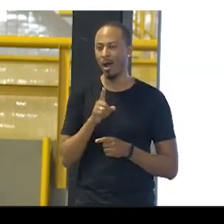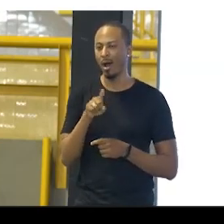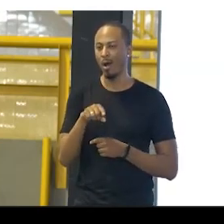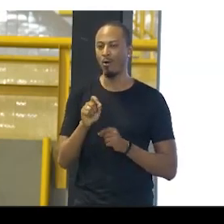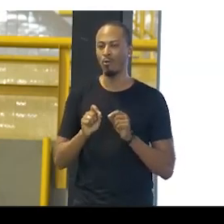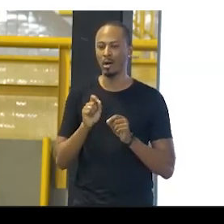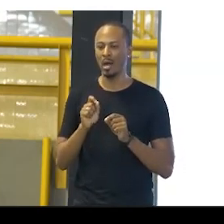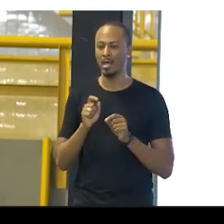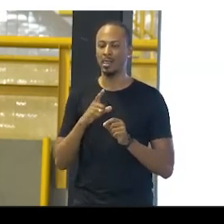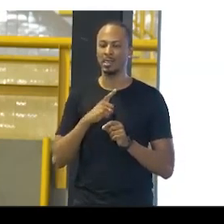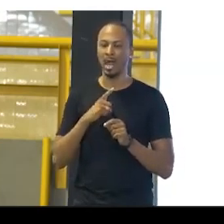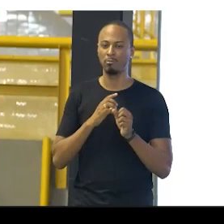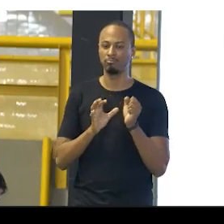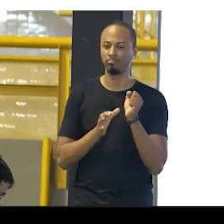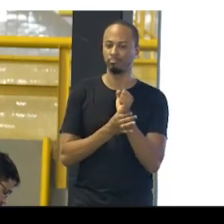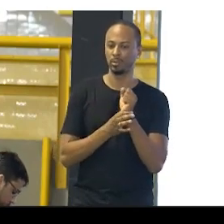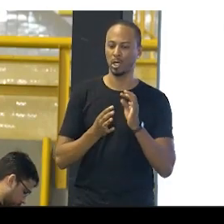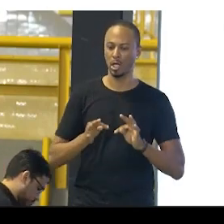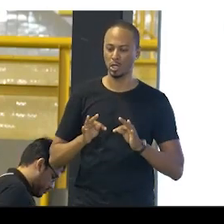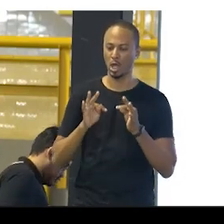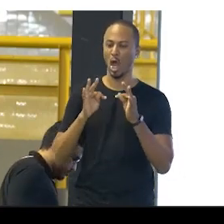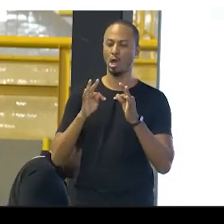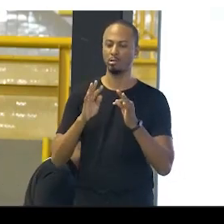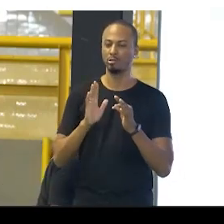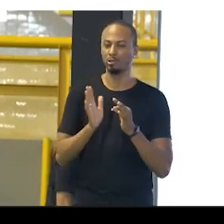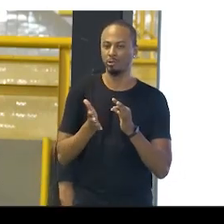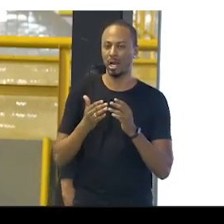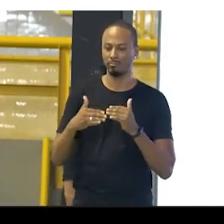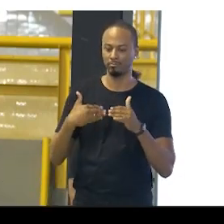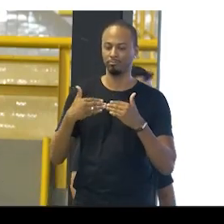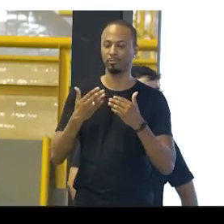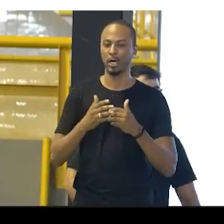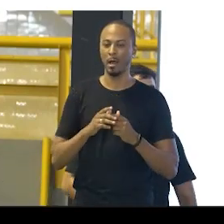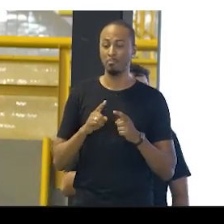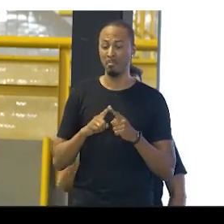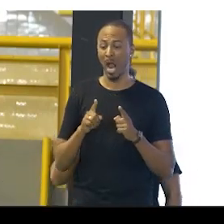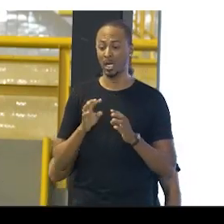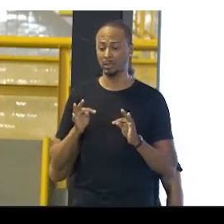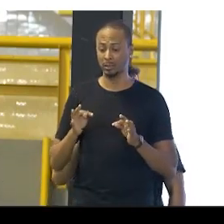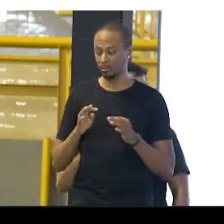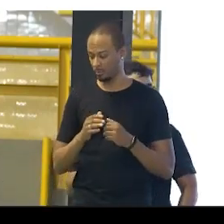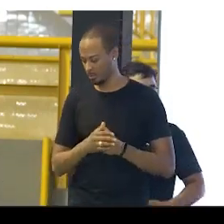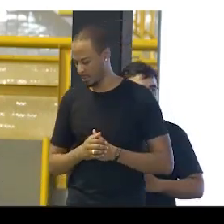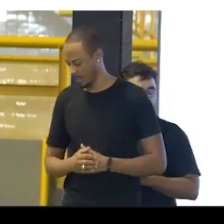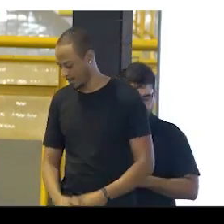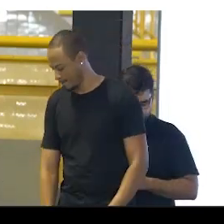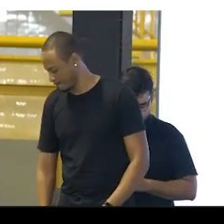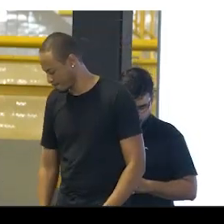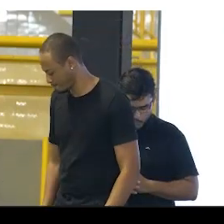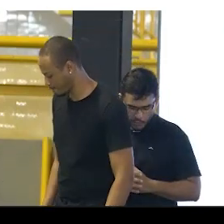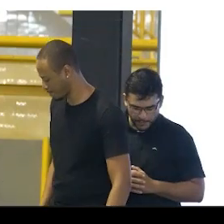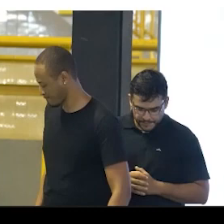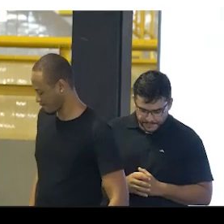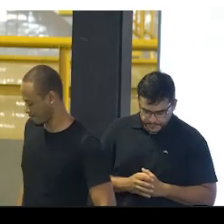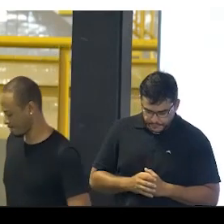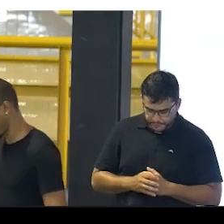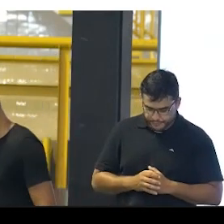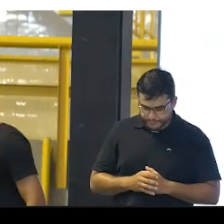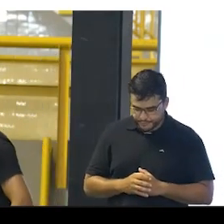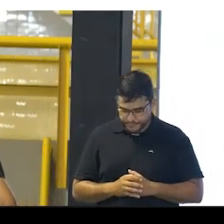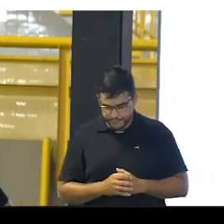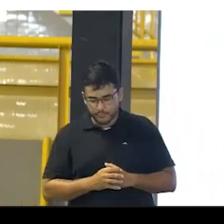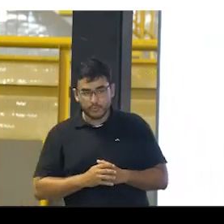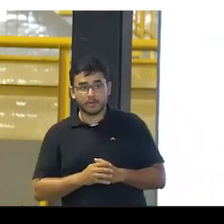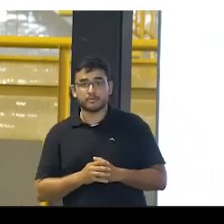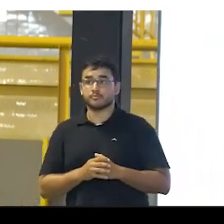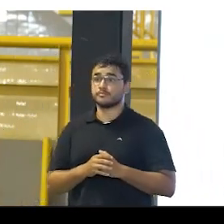domínio tecnológico já há algum tempo. E nós já temos a tecnologia para a produção de energia hídrica já há algum tempo no país. Tá?